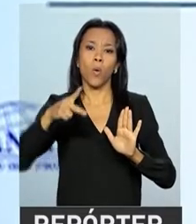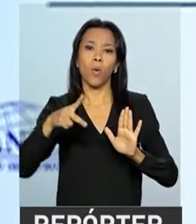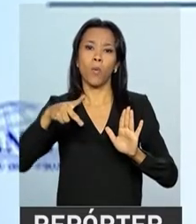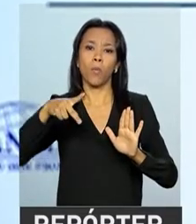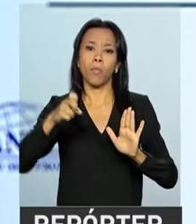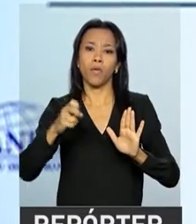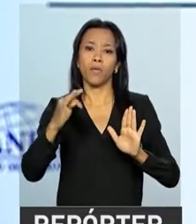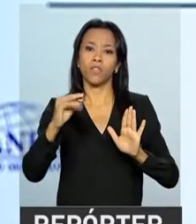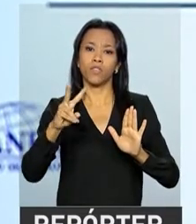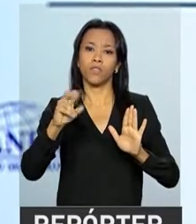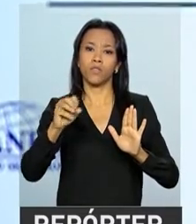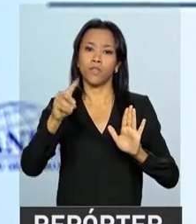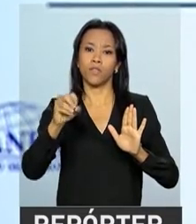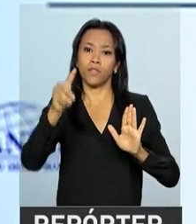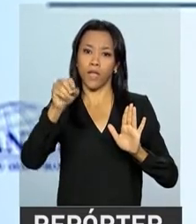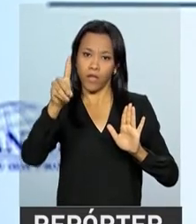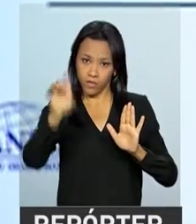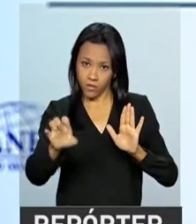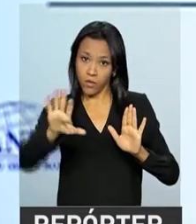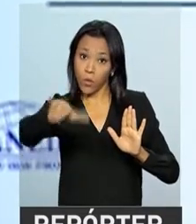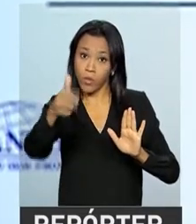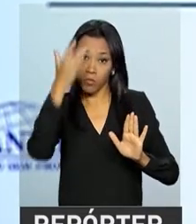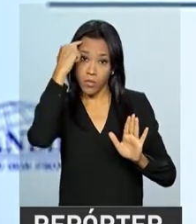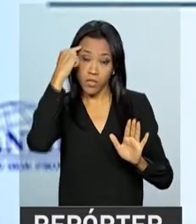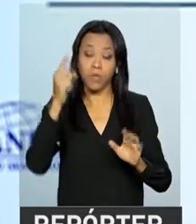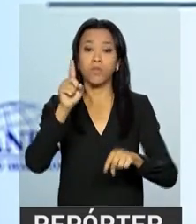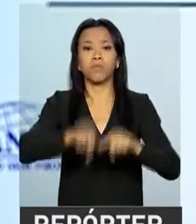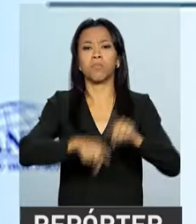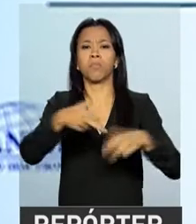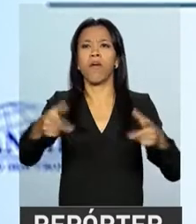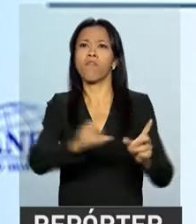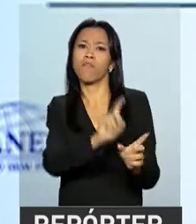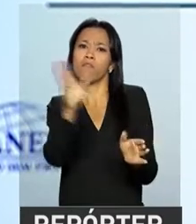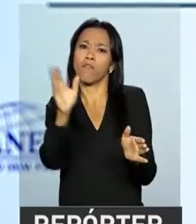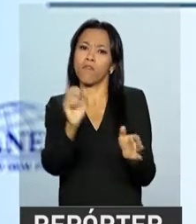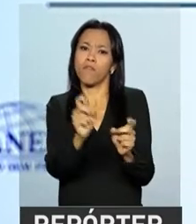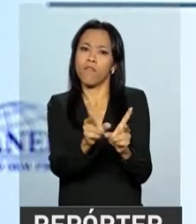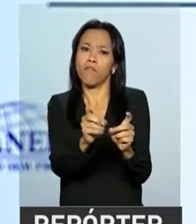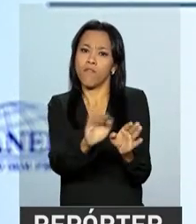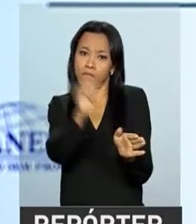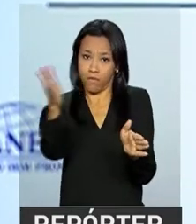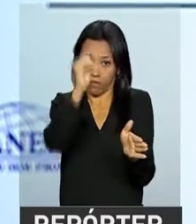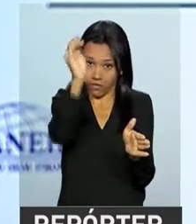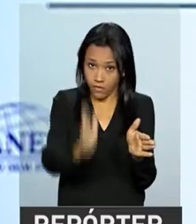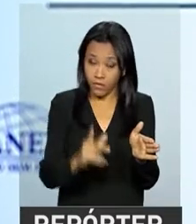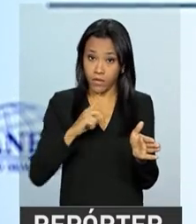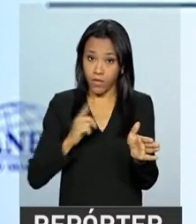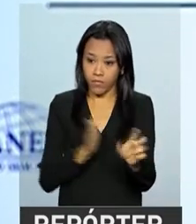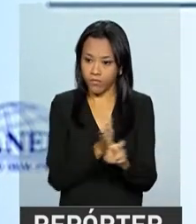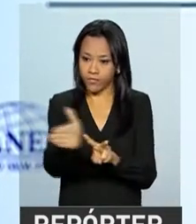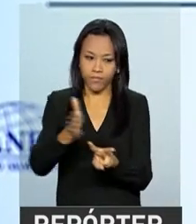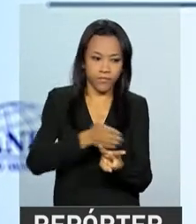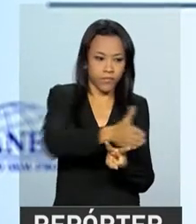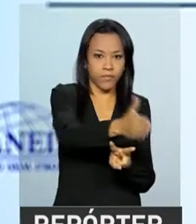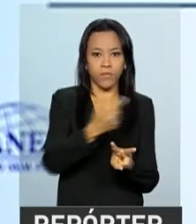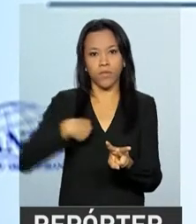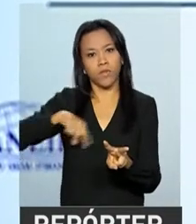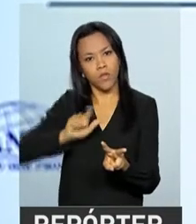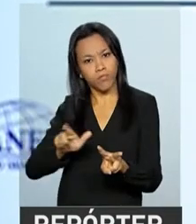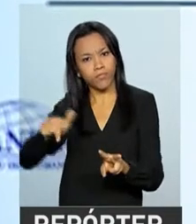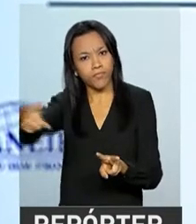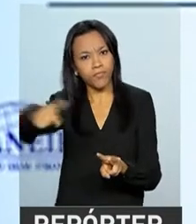por exemplo, no nosso comércio exterior, há três frentes em que estamos